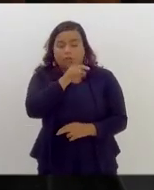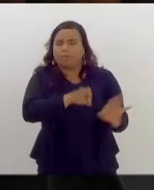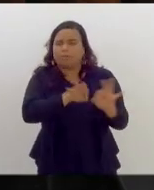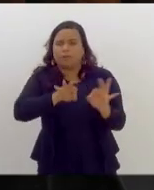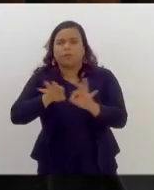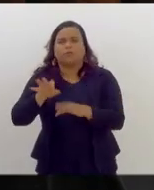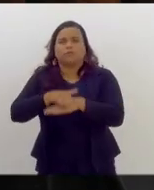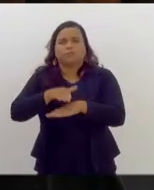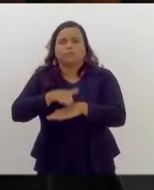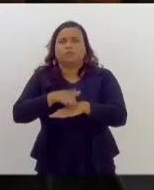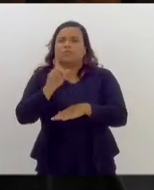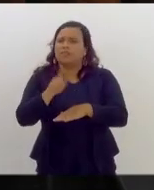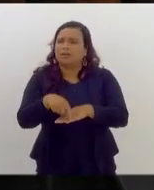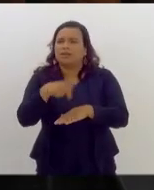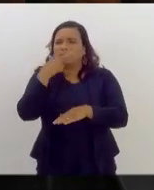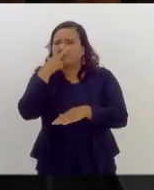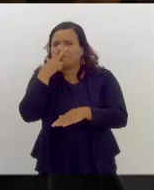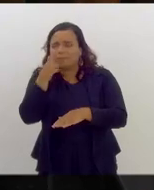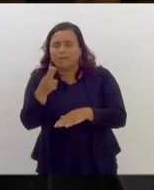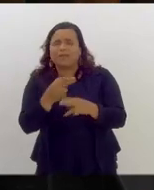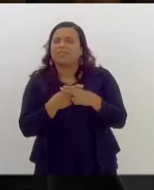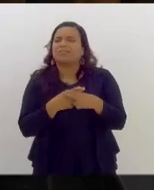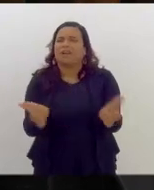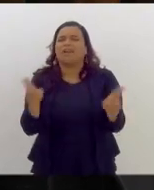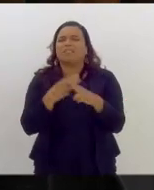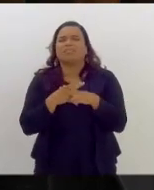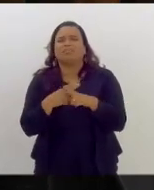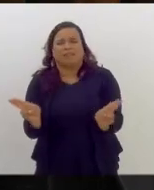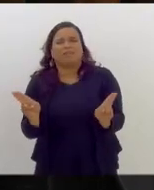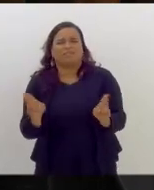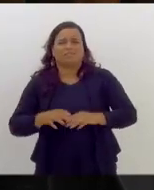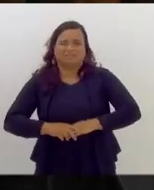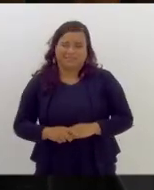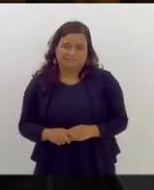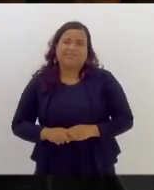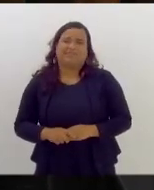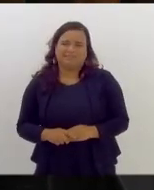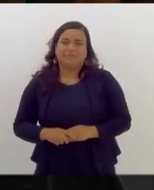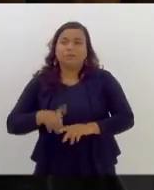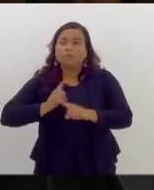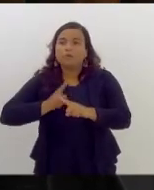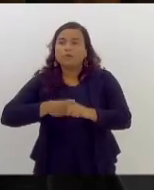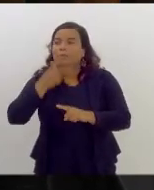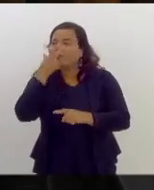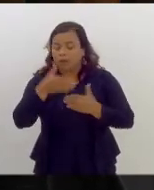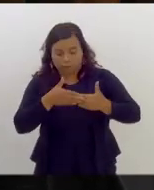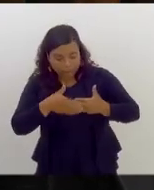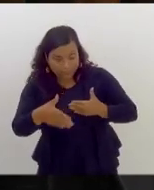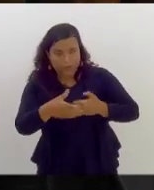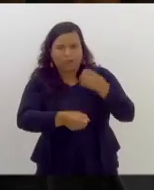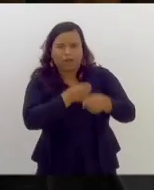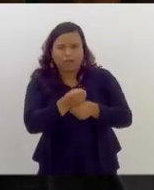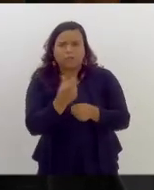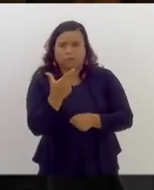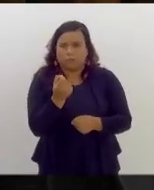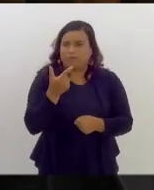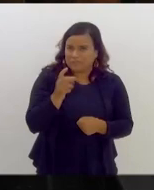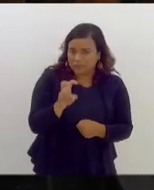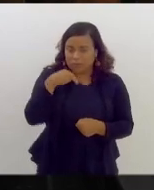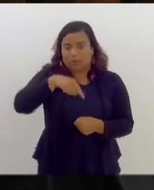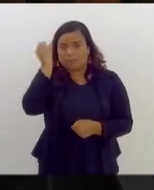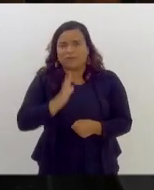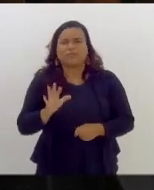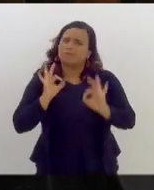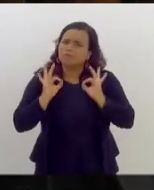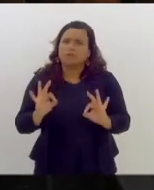Paulo, esse plano é um plano tampão. Ele é um plano tampão. Sabe por que é um plano tampão? Porque, a partir de 2025, o Brasil